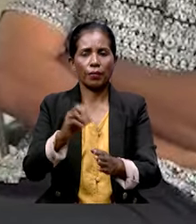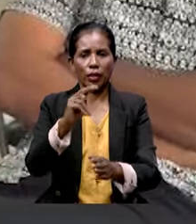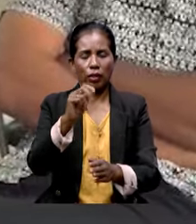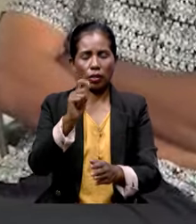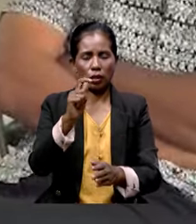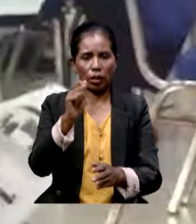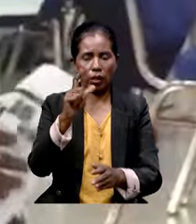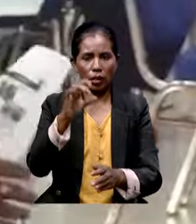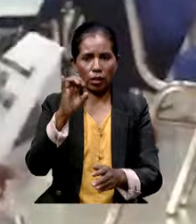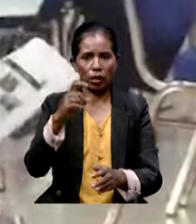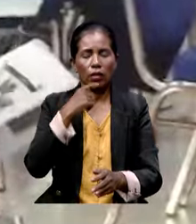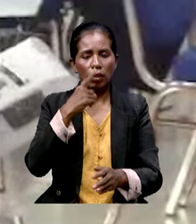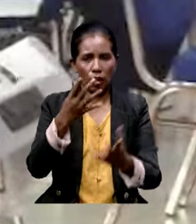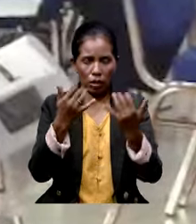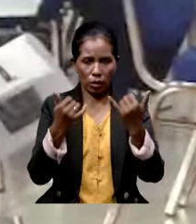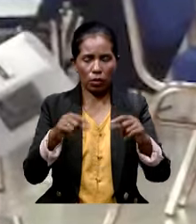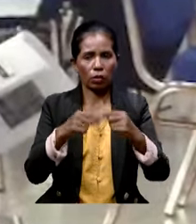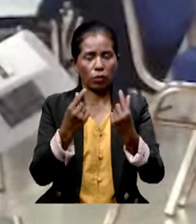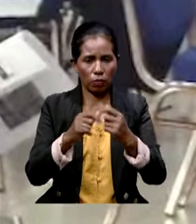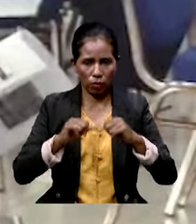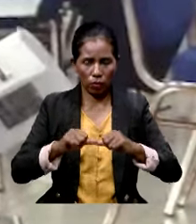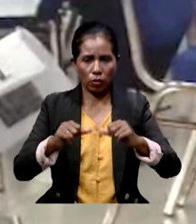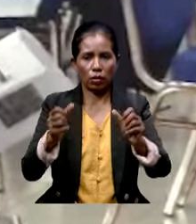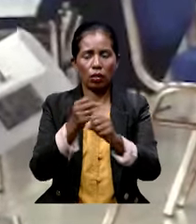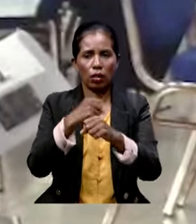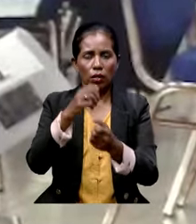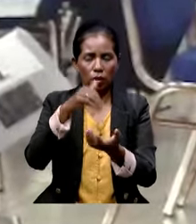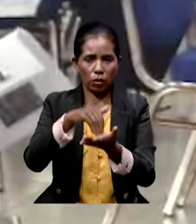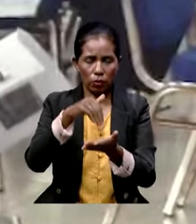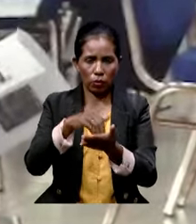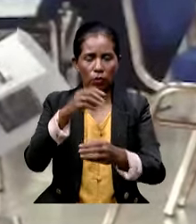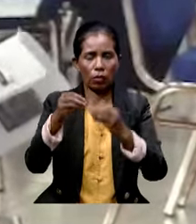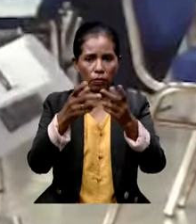de Carvalho Hateten, dadau ne equipa continua halo estudo ba plano urbanização.